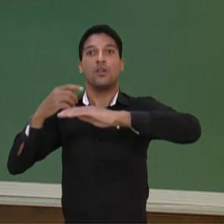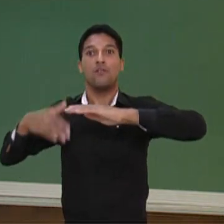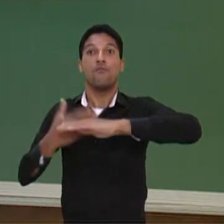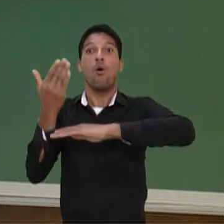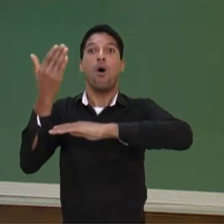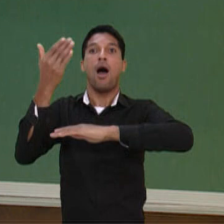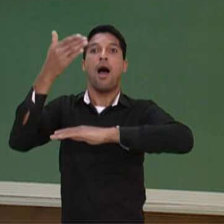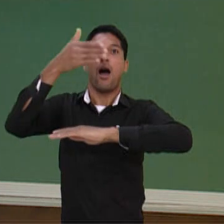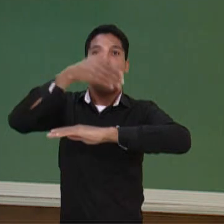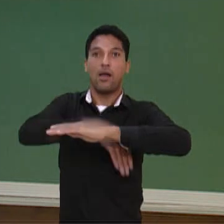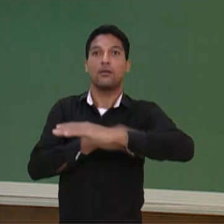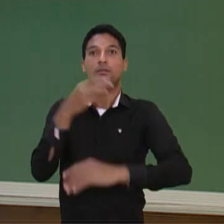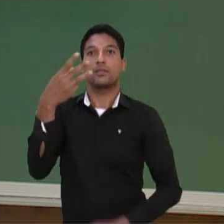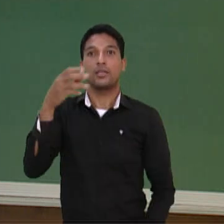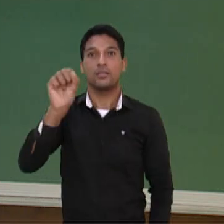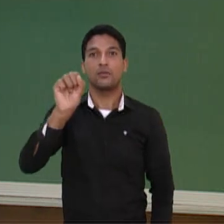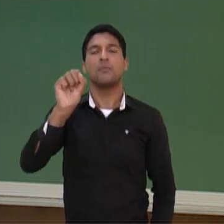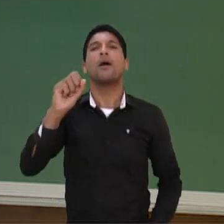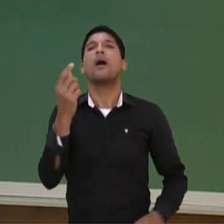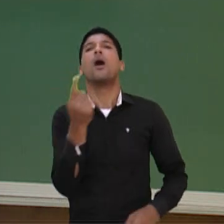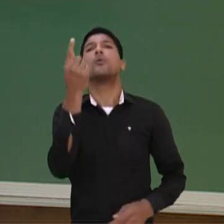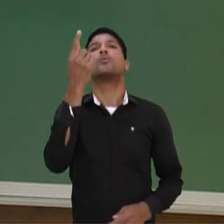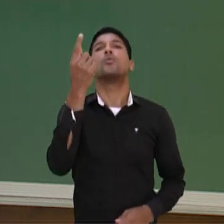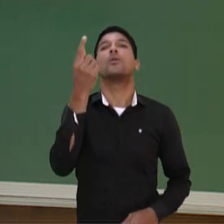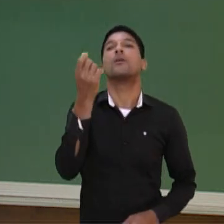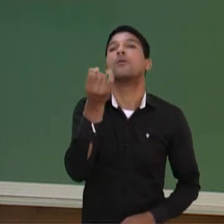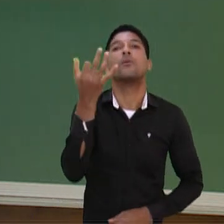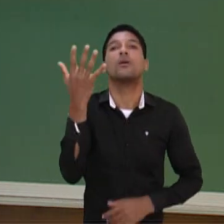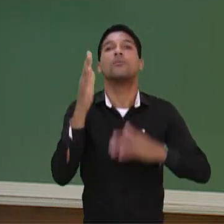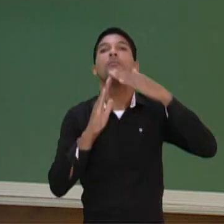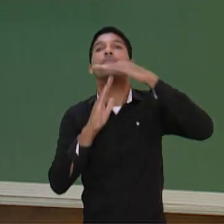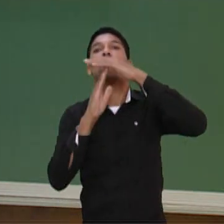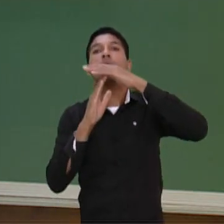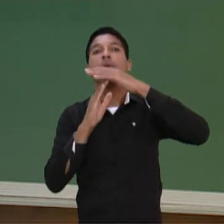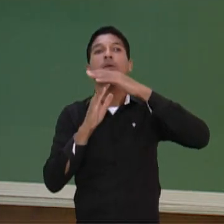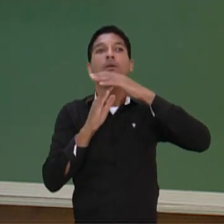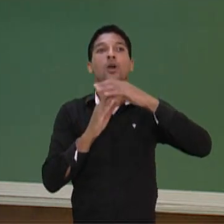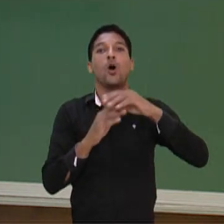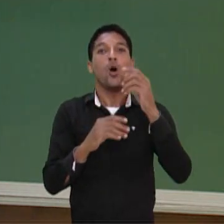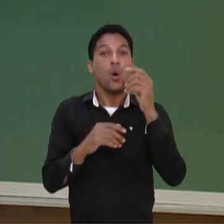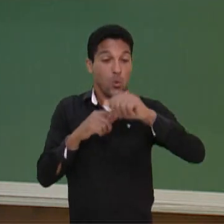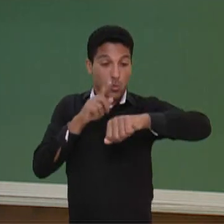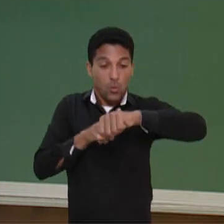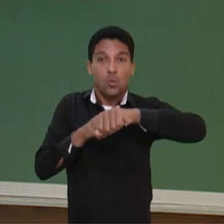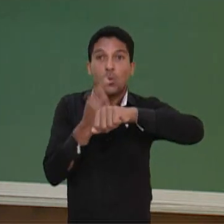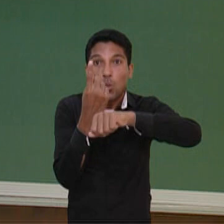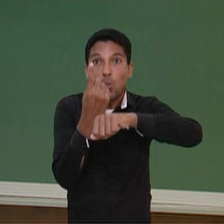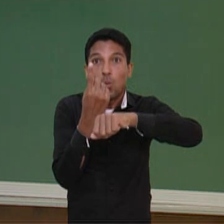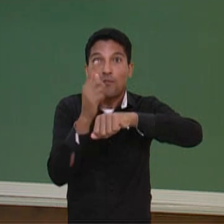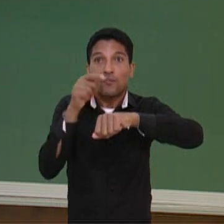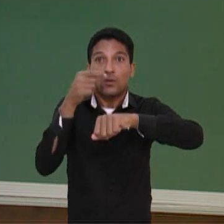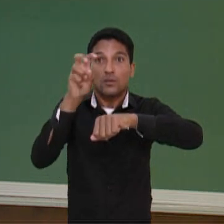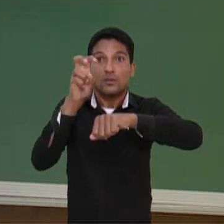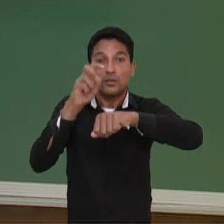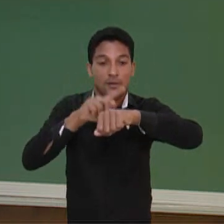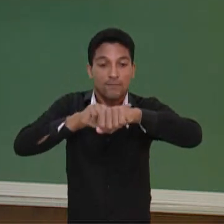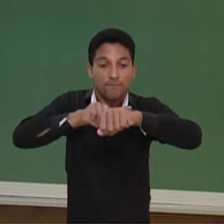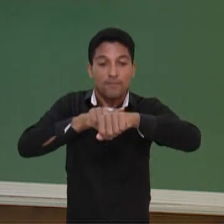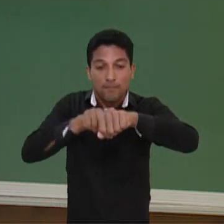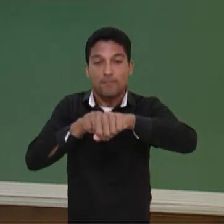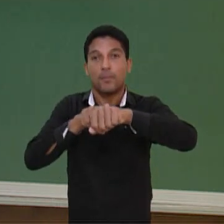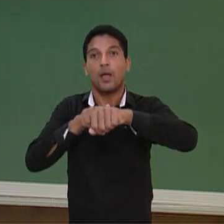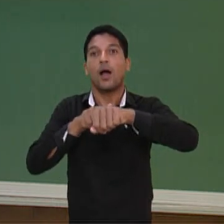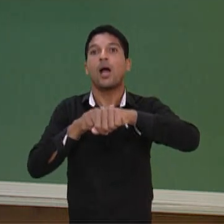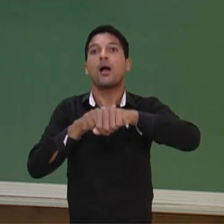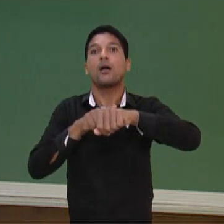Sabe-se que o golfinho atingiu a altura máxima após 1,5 segundos, 1,5 segundos, tá bom? Mas